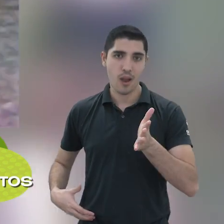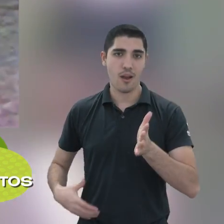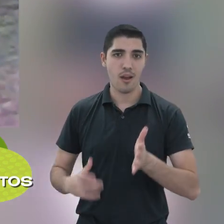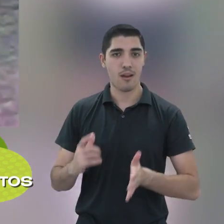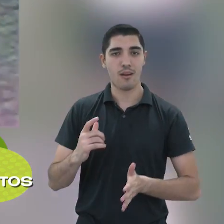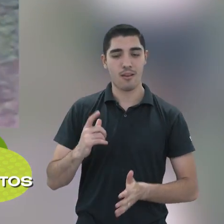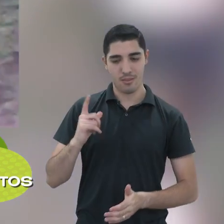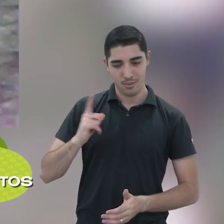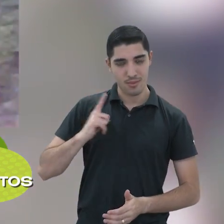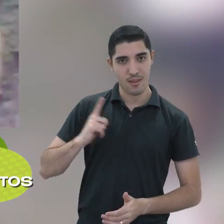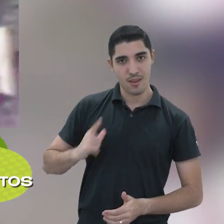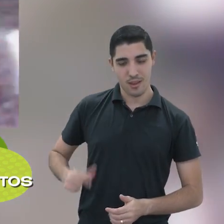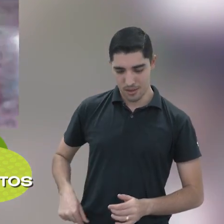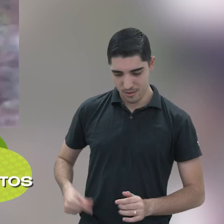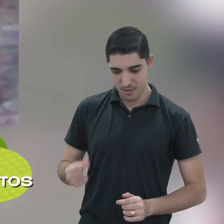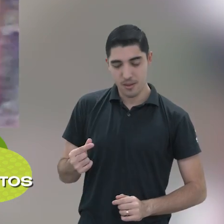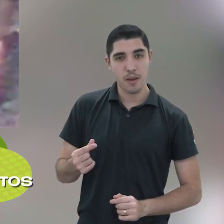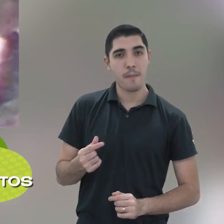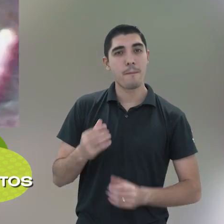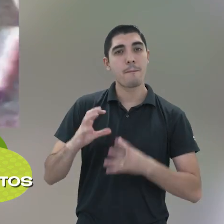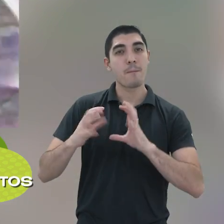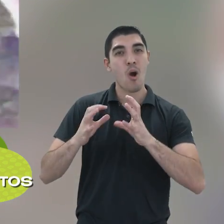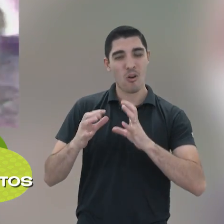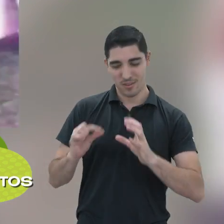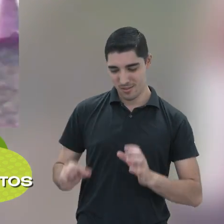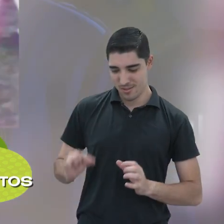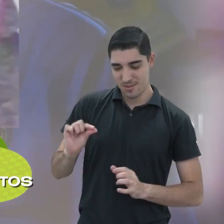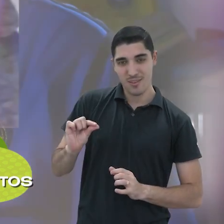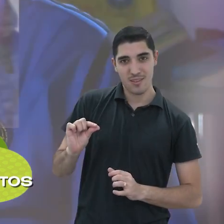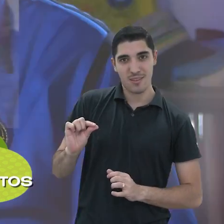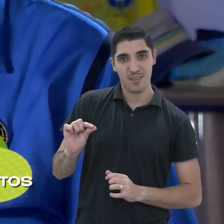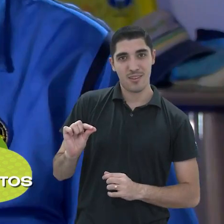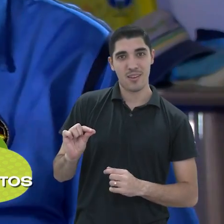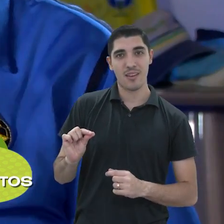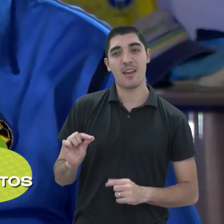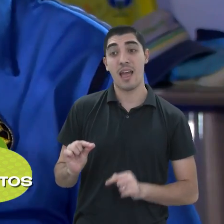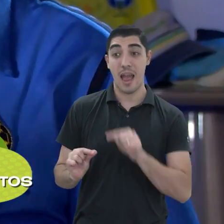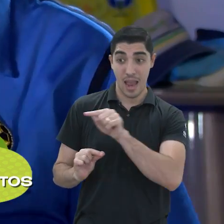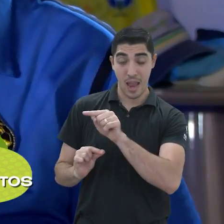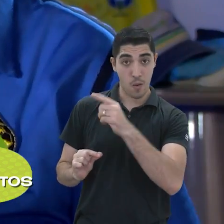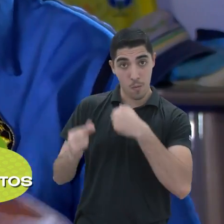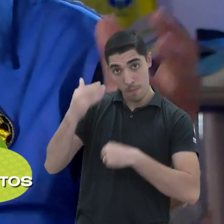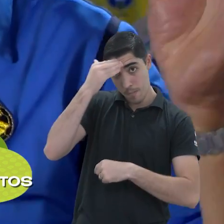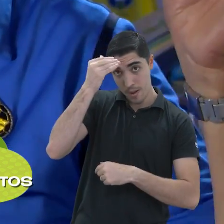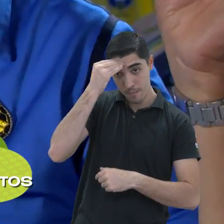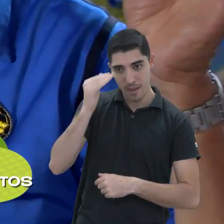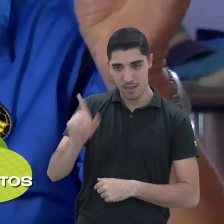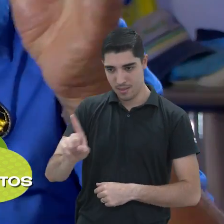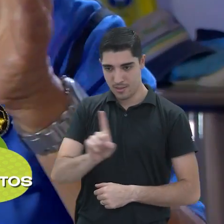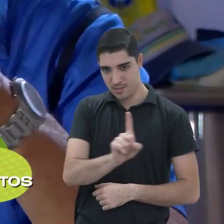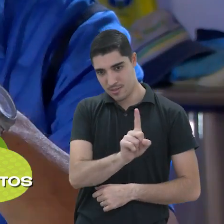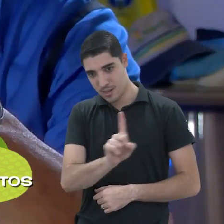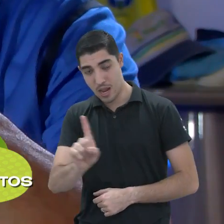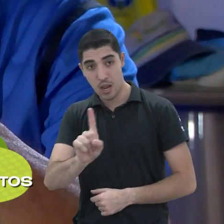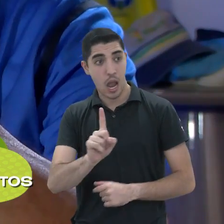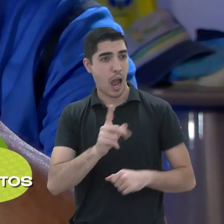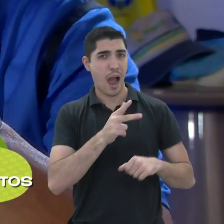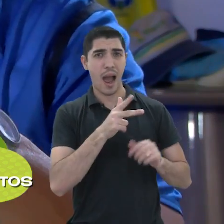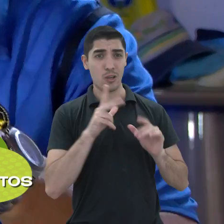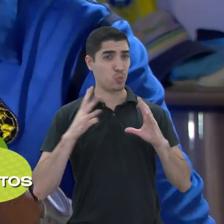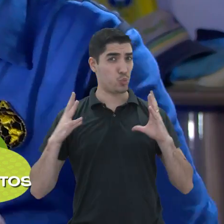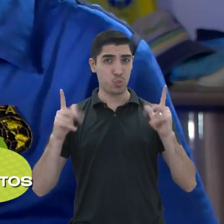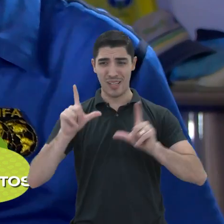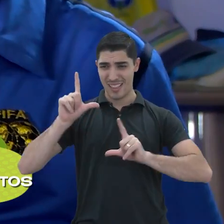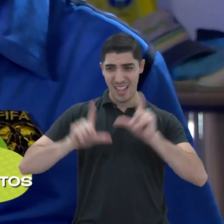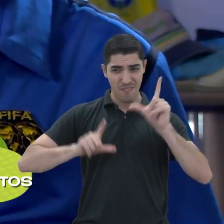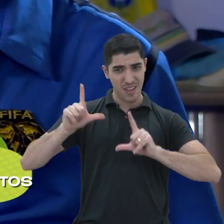tinha um bico de bola no bolso. E eu inflei, enquanto daí ele saiu, a imprensa do mundo